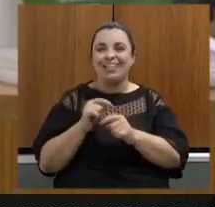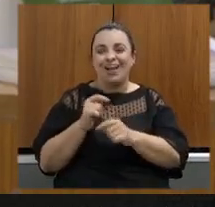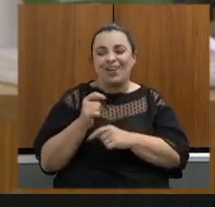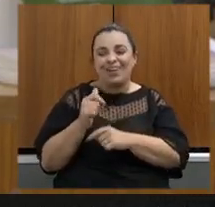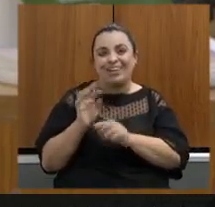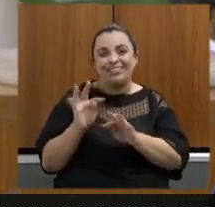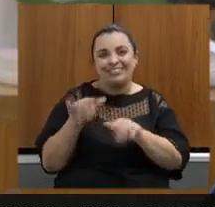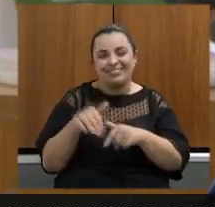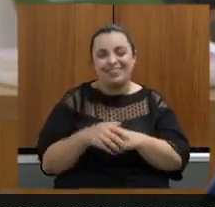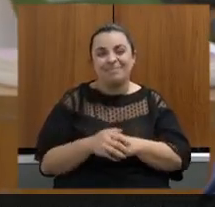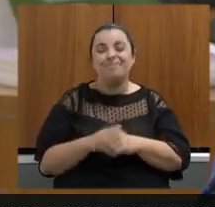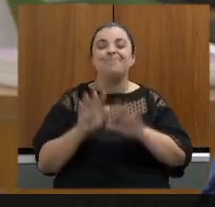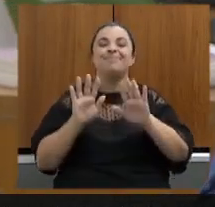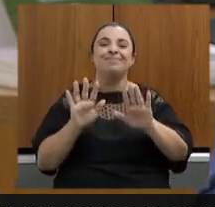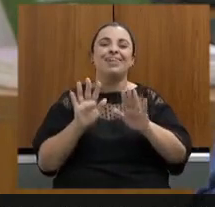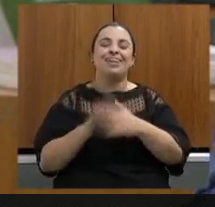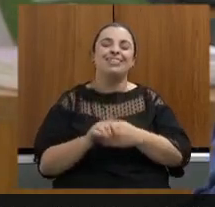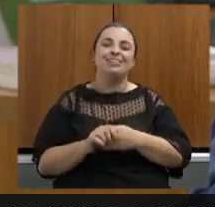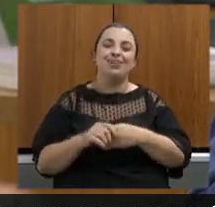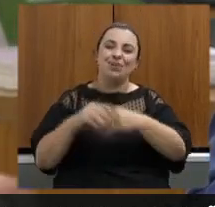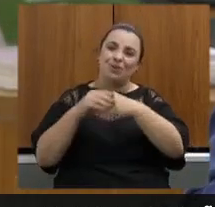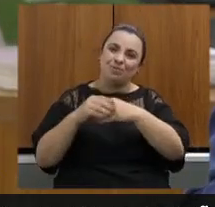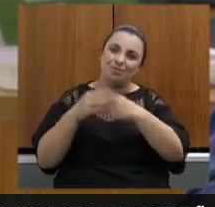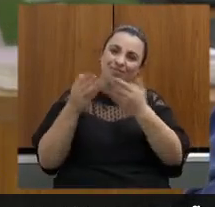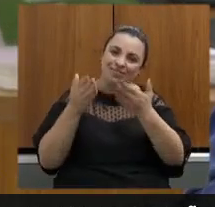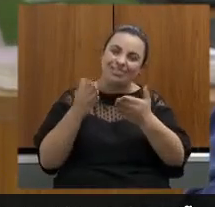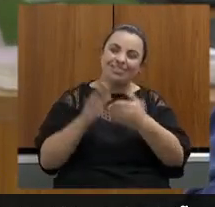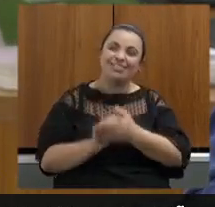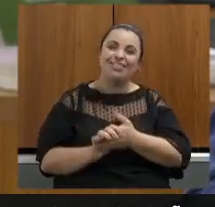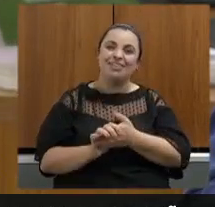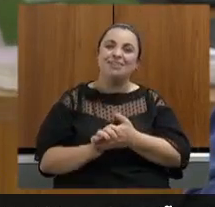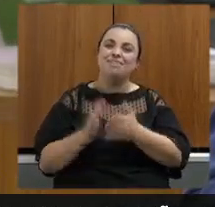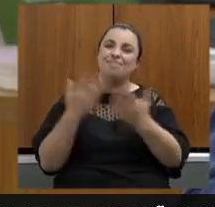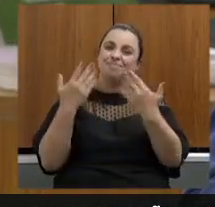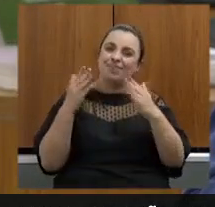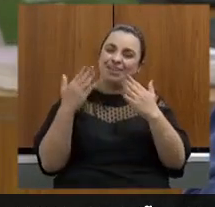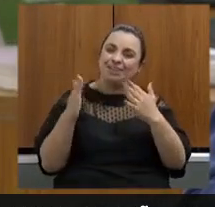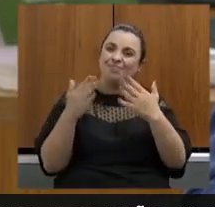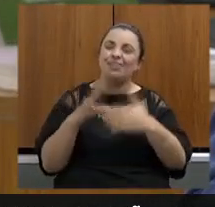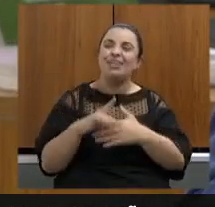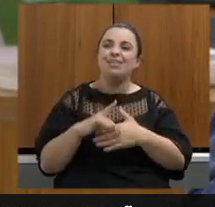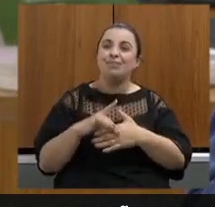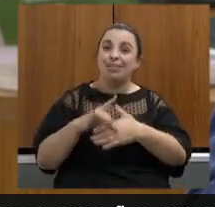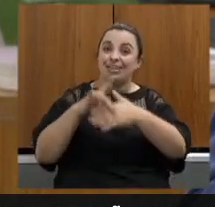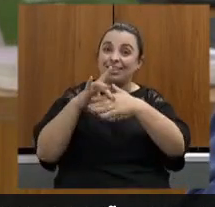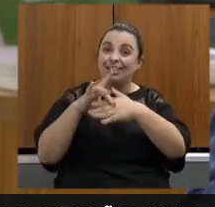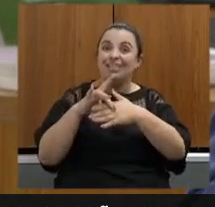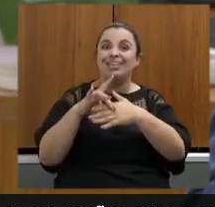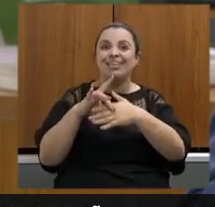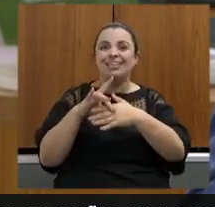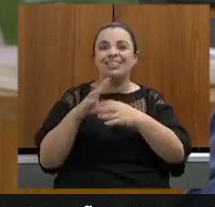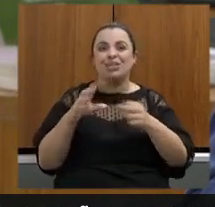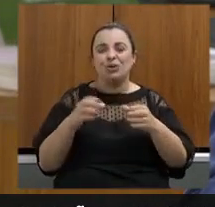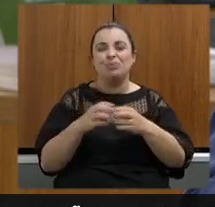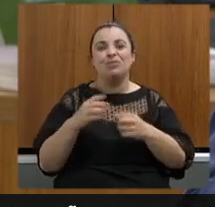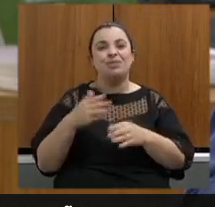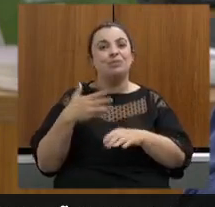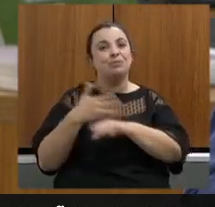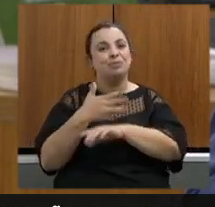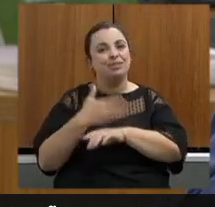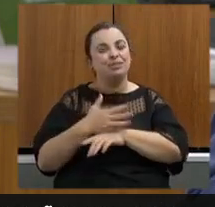mas eu quero cumprimentar a lhe dizer agradecer pela condição que você tem feito também junto a nossa comissão de Participação